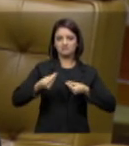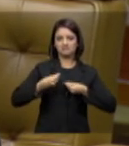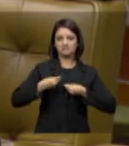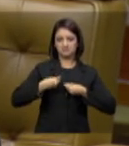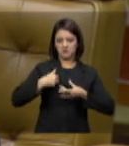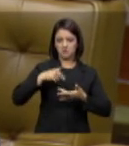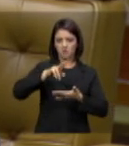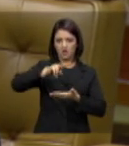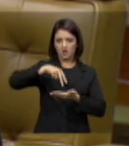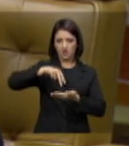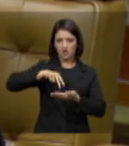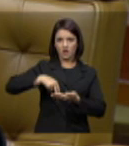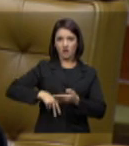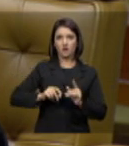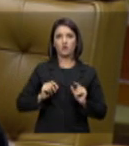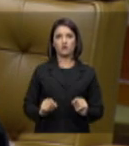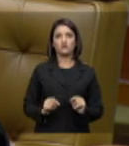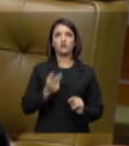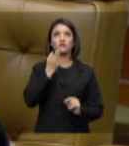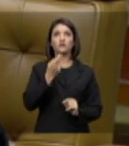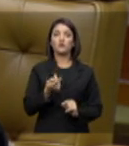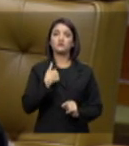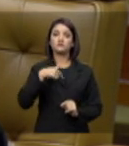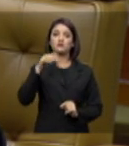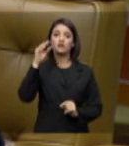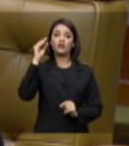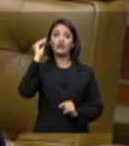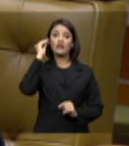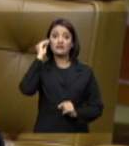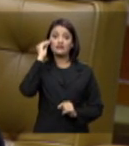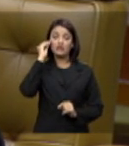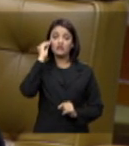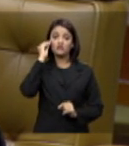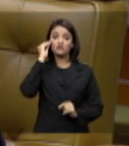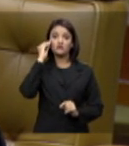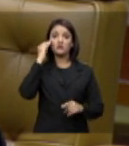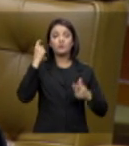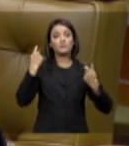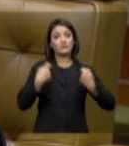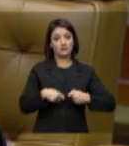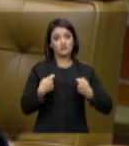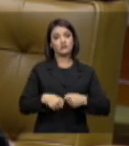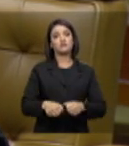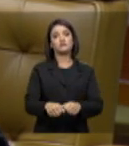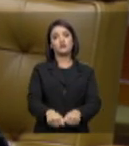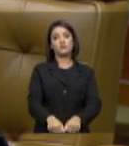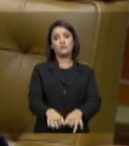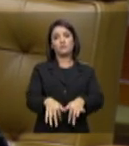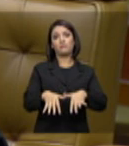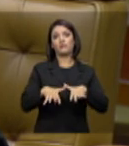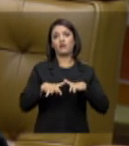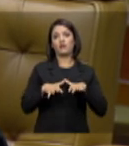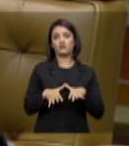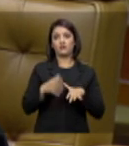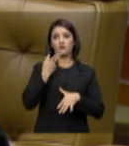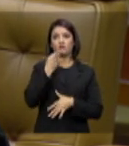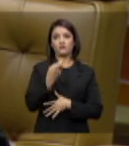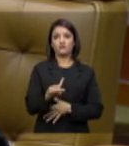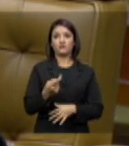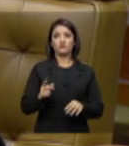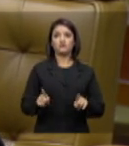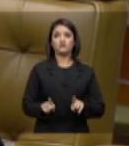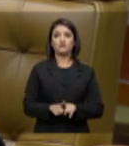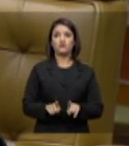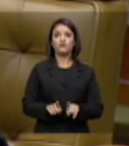chegou que sua excelência diz que entende necessário que o plenário se manifeste na salinha